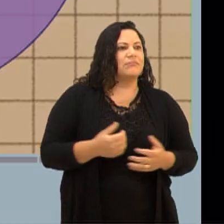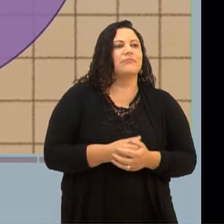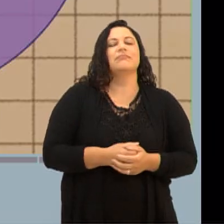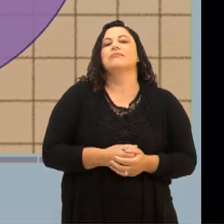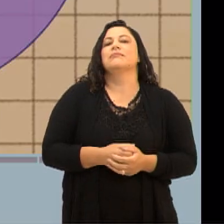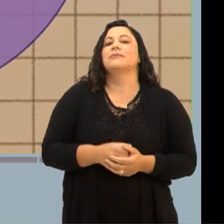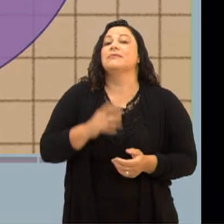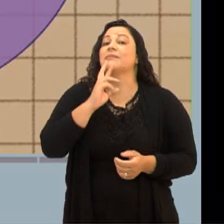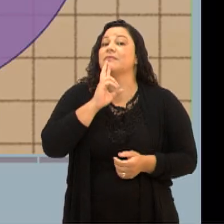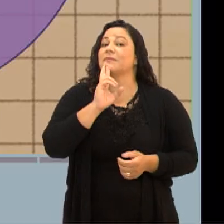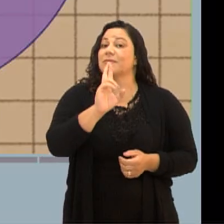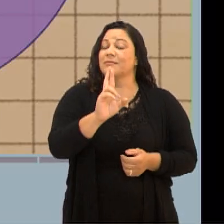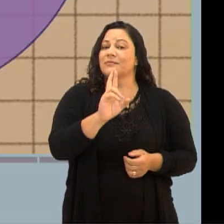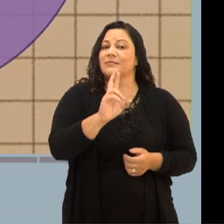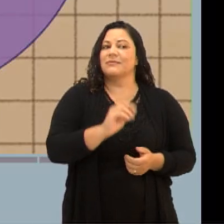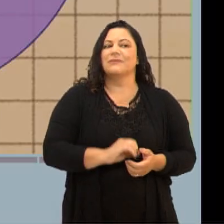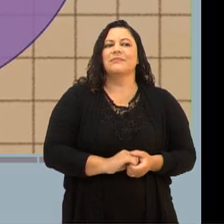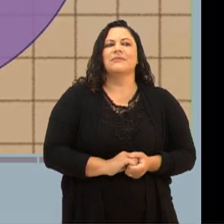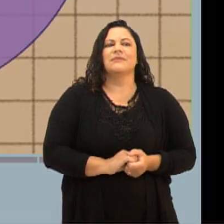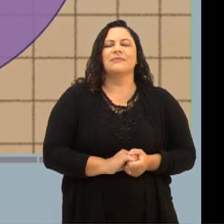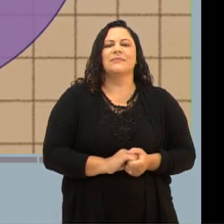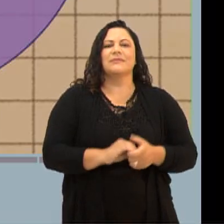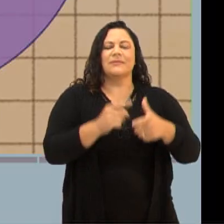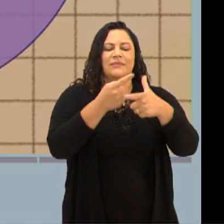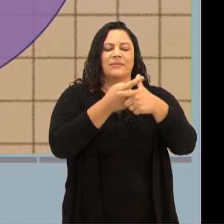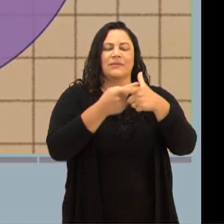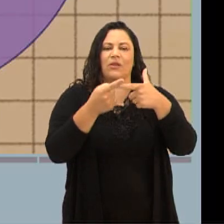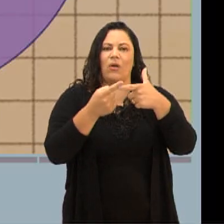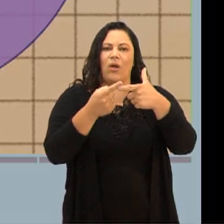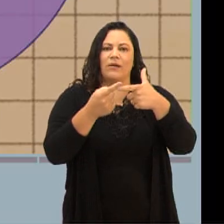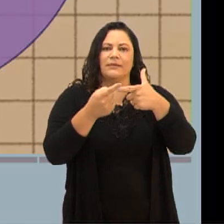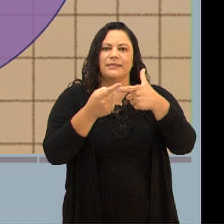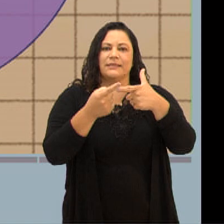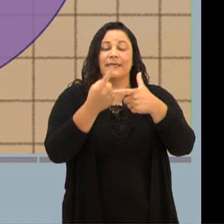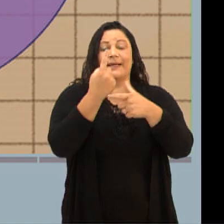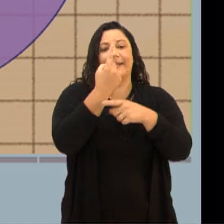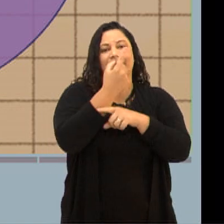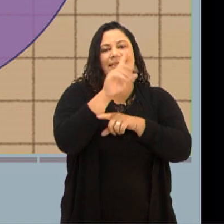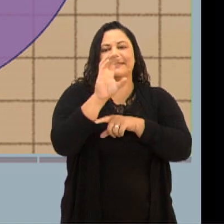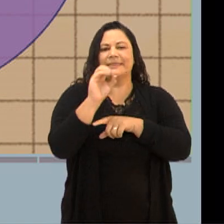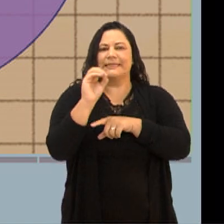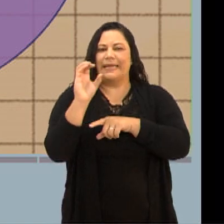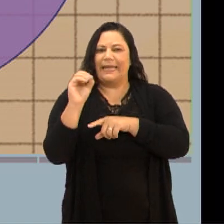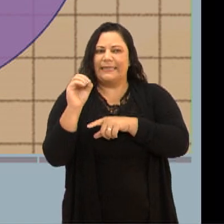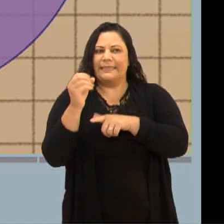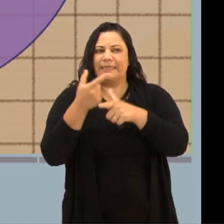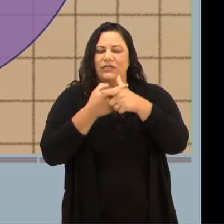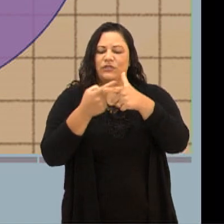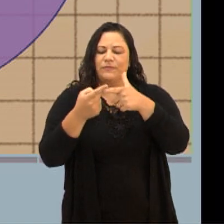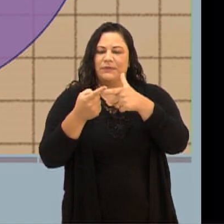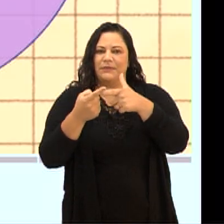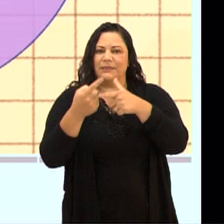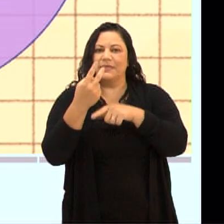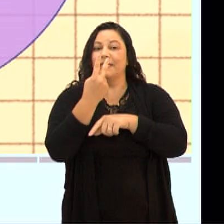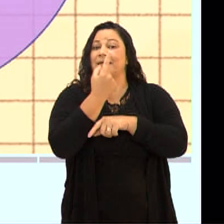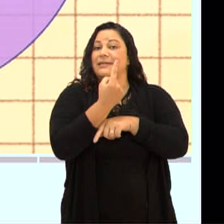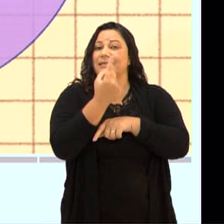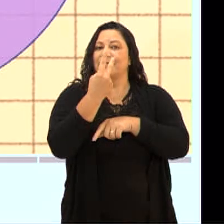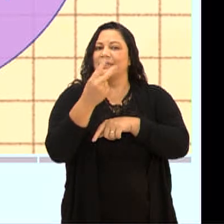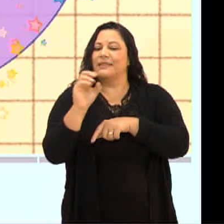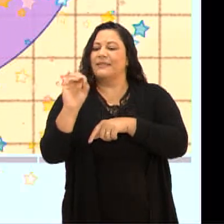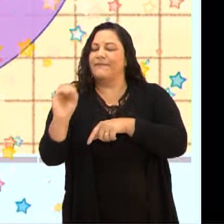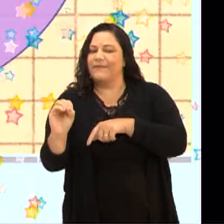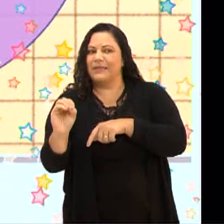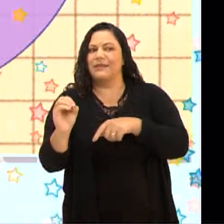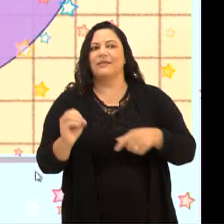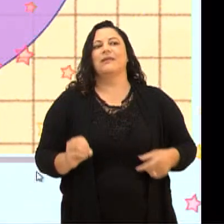por 3 é 100, 60 divididos por 3 é 20. 100 mais 20, 120. Vamos verificar lá?